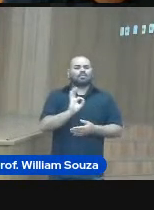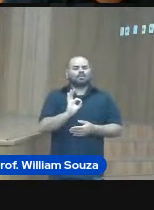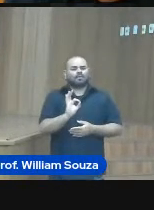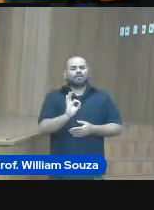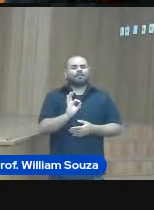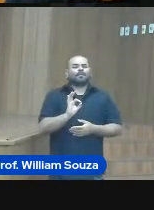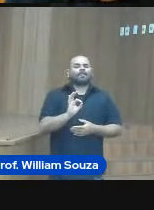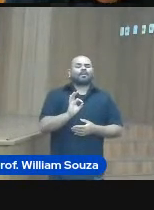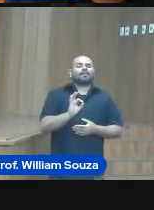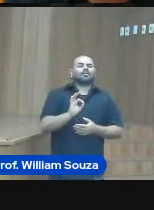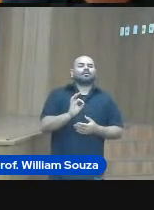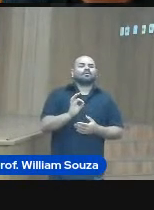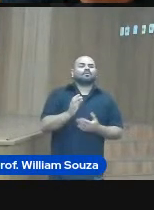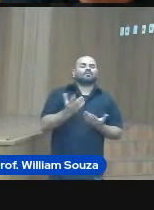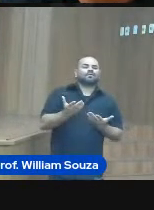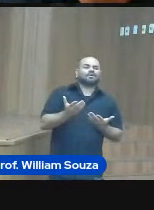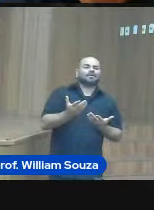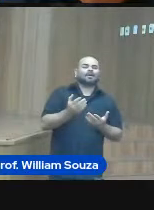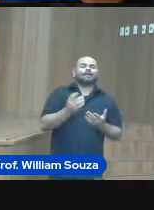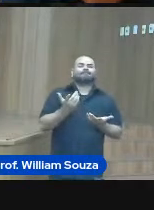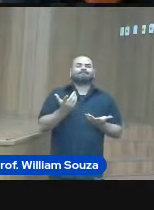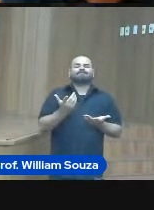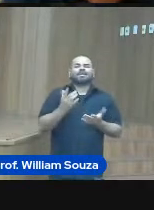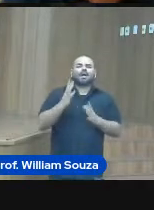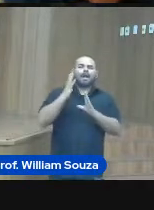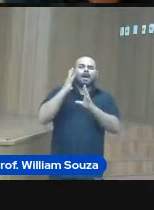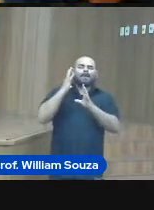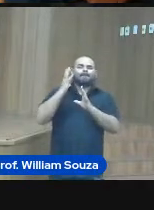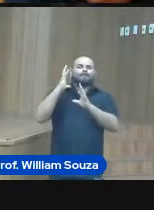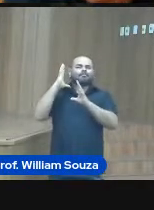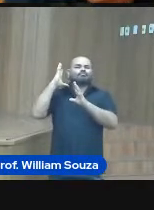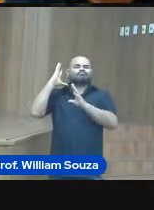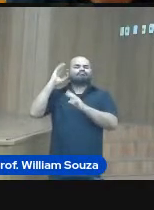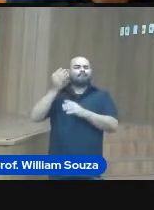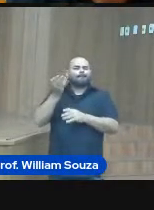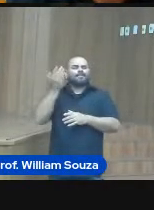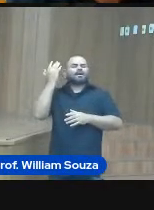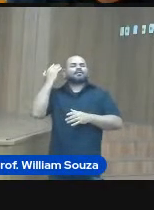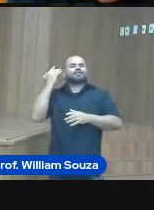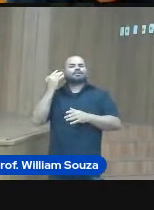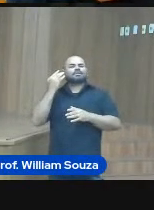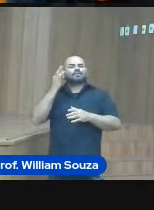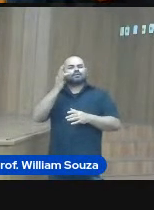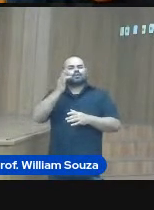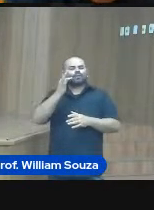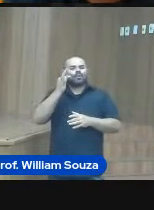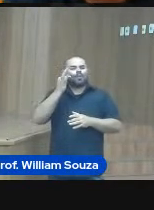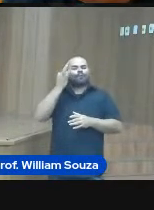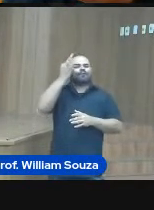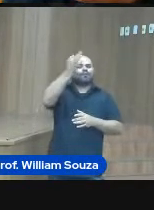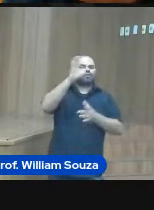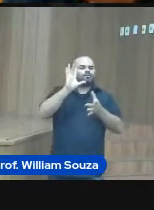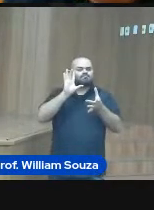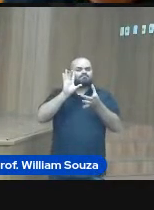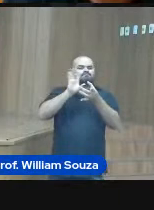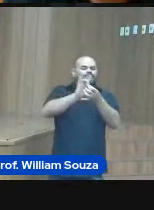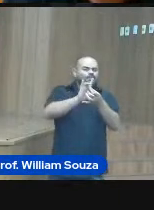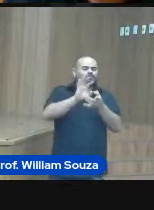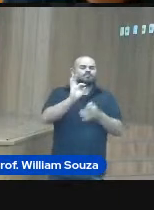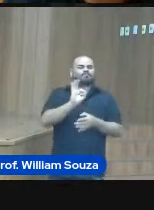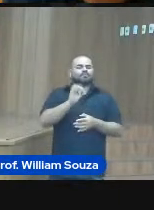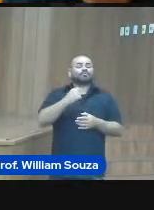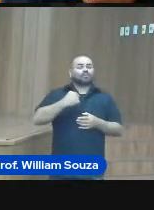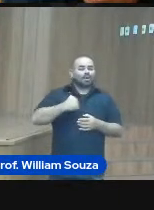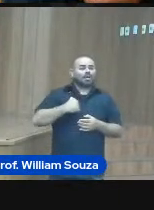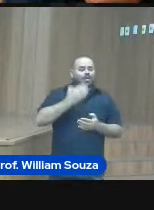no sentido de que ele vai determinar completamente o nosso futuro. Eu acredito na humanidade. Eu acredito